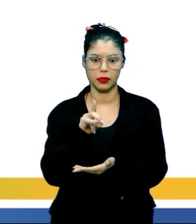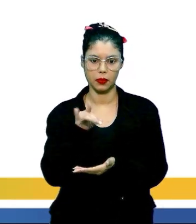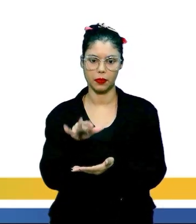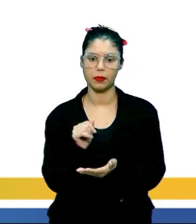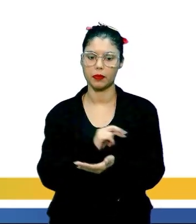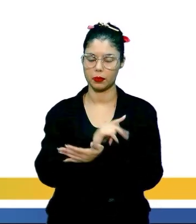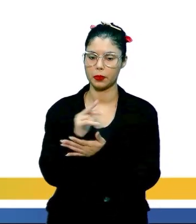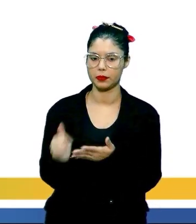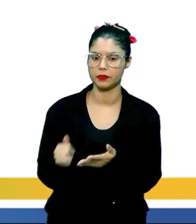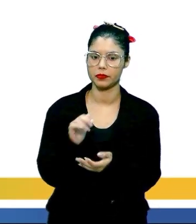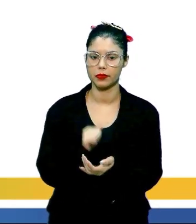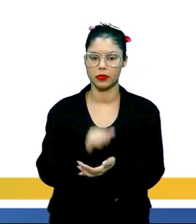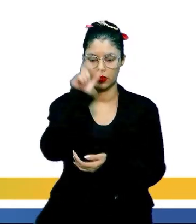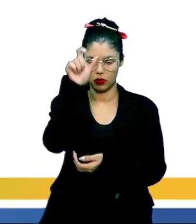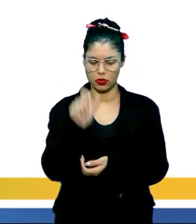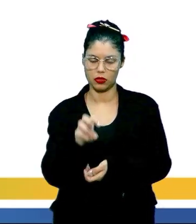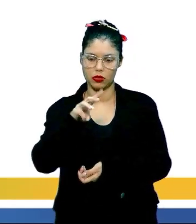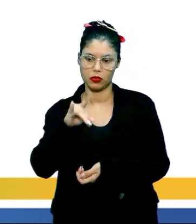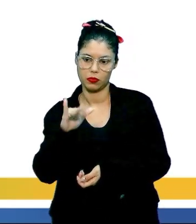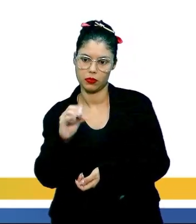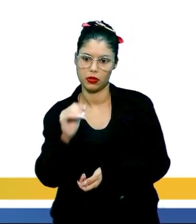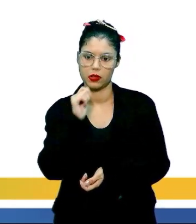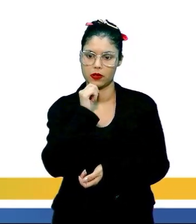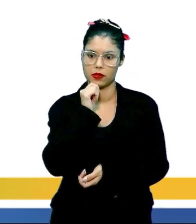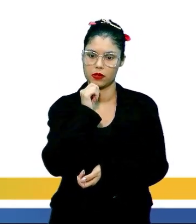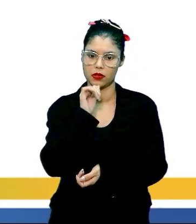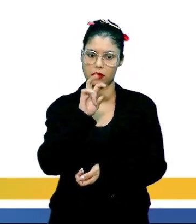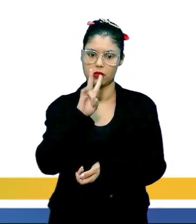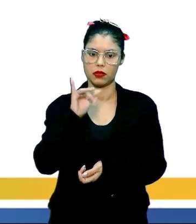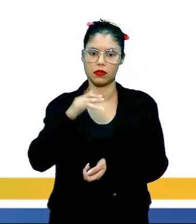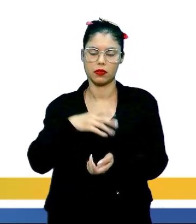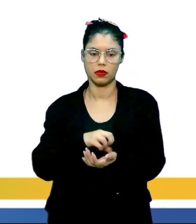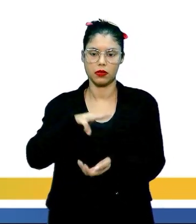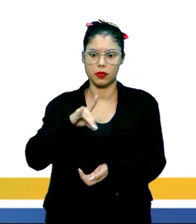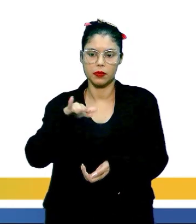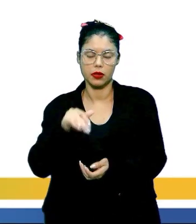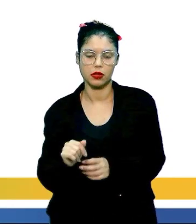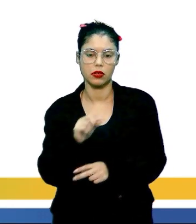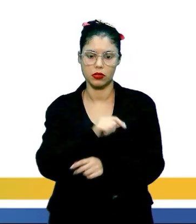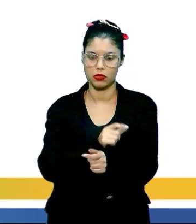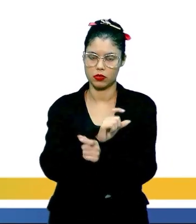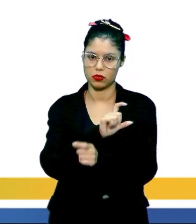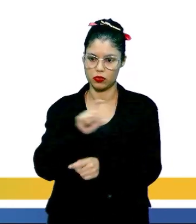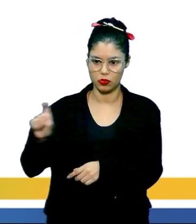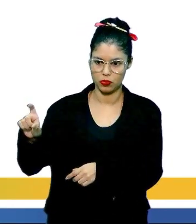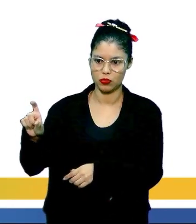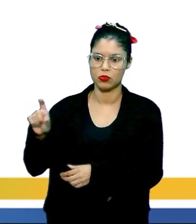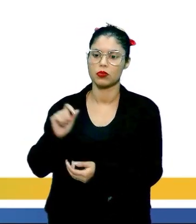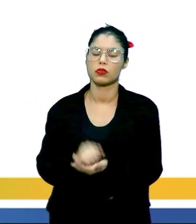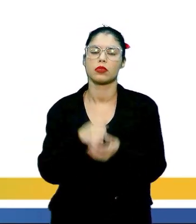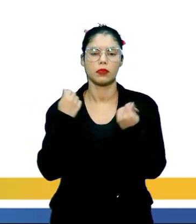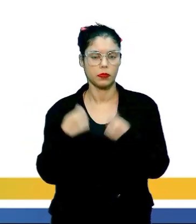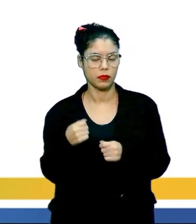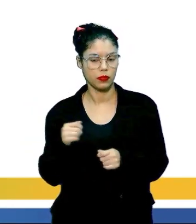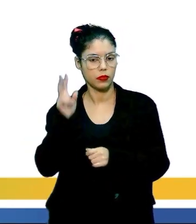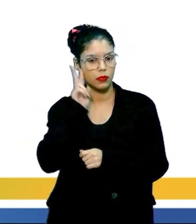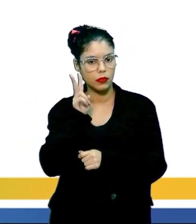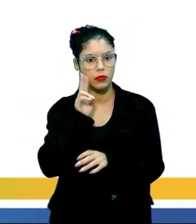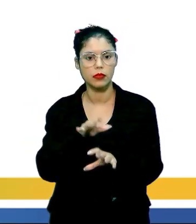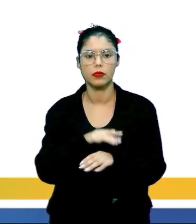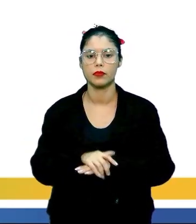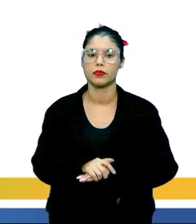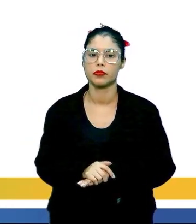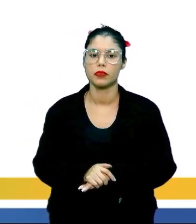de termos, o termo médio ou termo central vai ser a média dos extremos, ok? É importante você lembrar